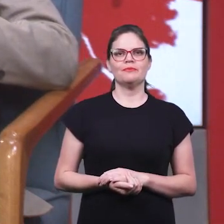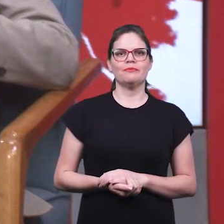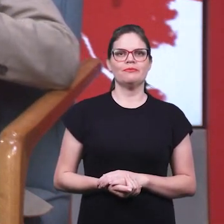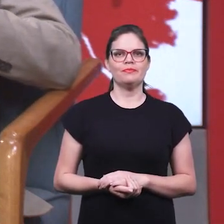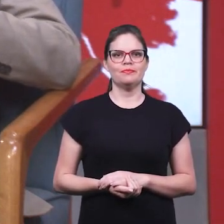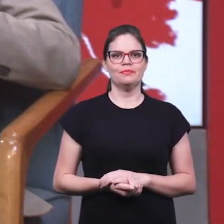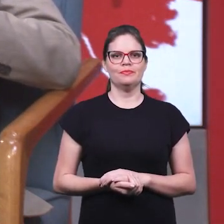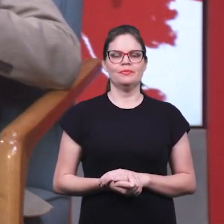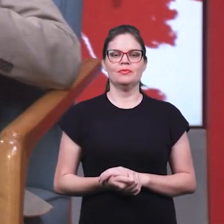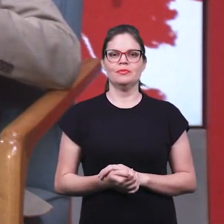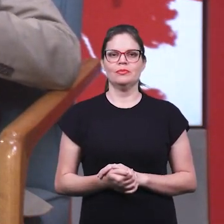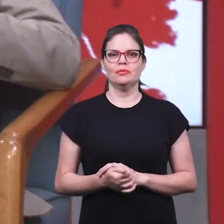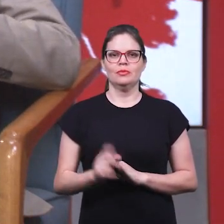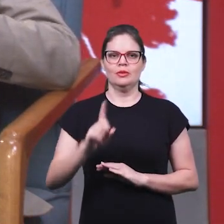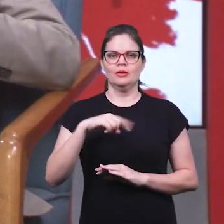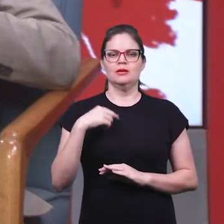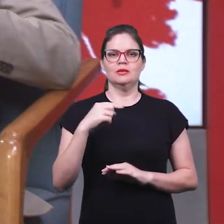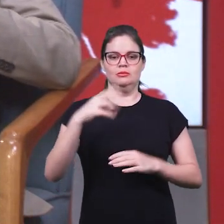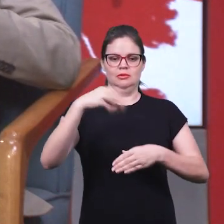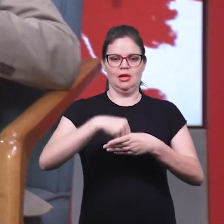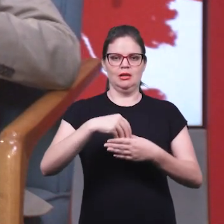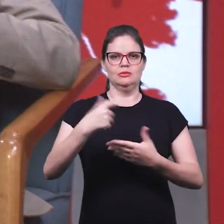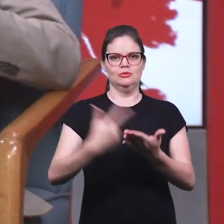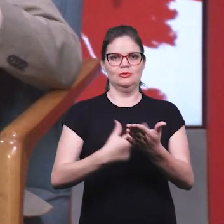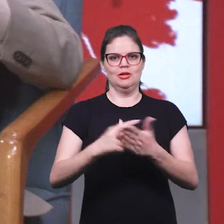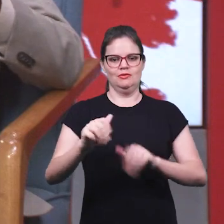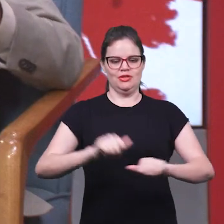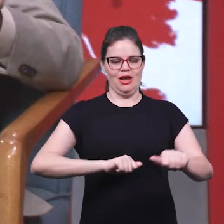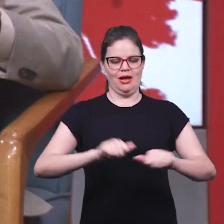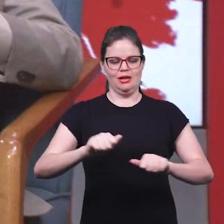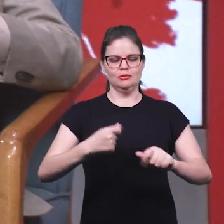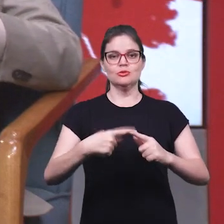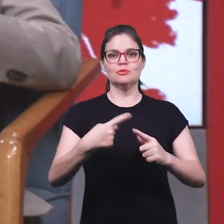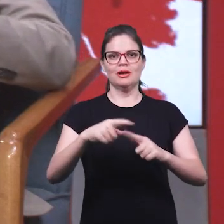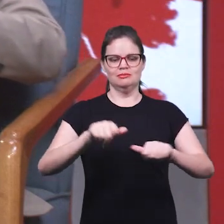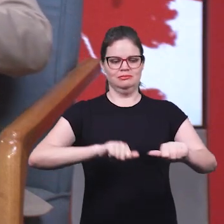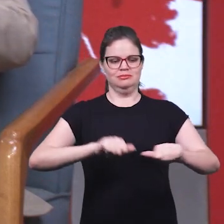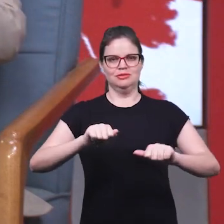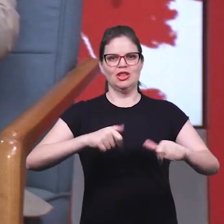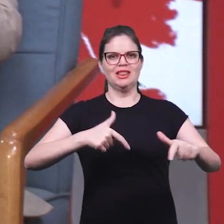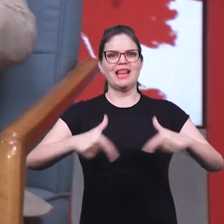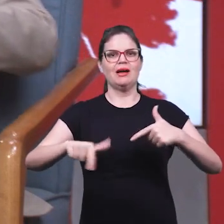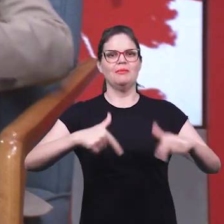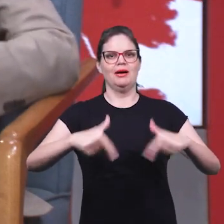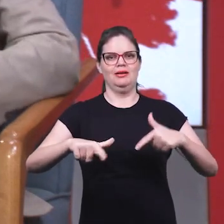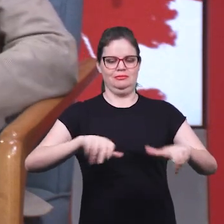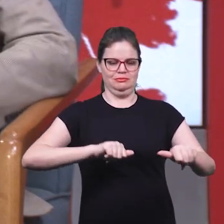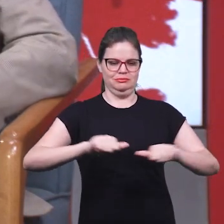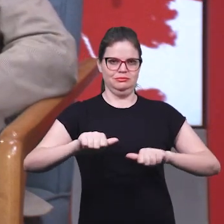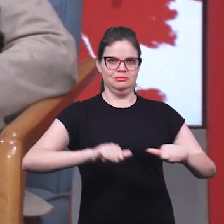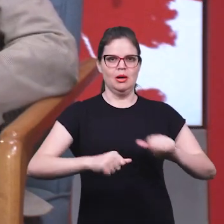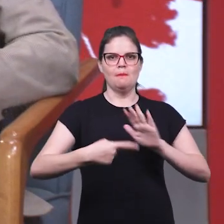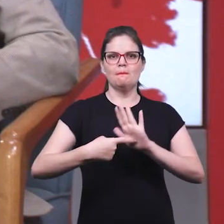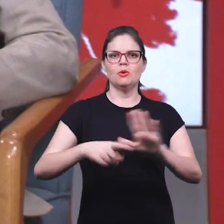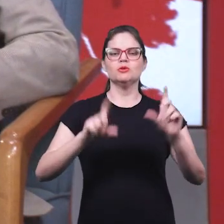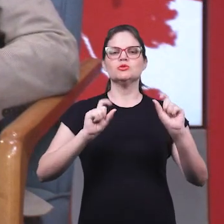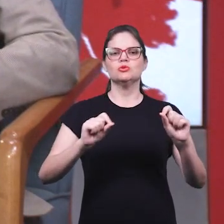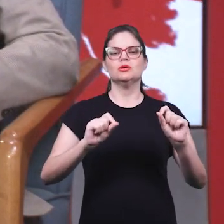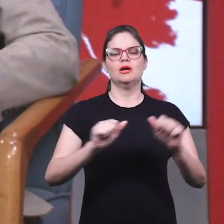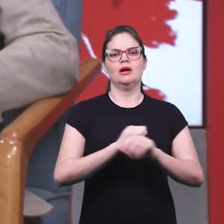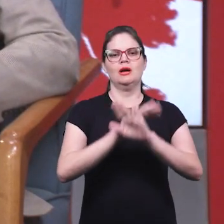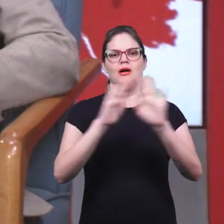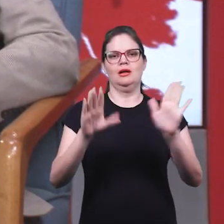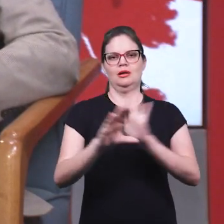é mostrado com muita clareza os ministérios, a separação entre os ministérios e o diaconato, quando no